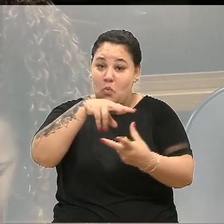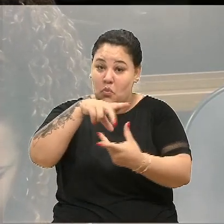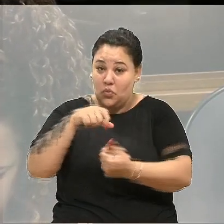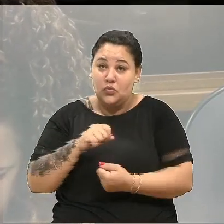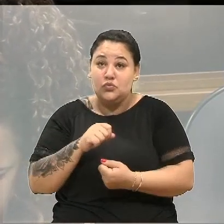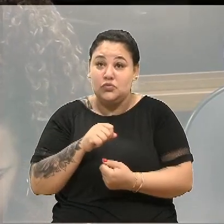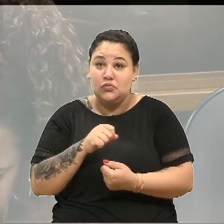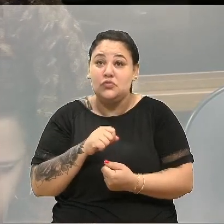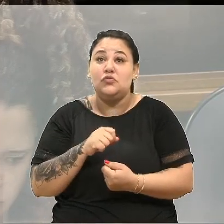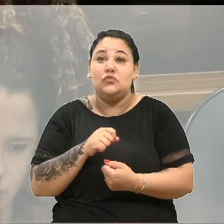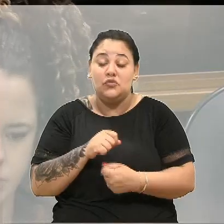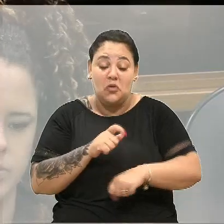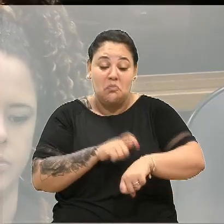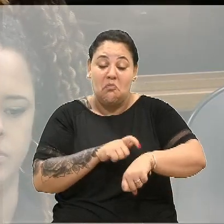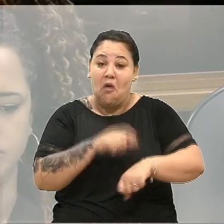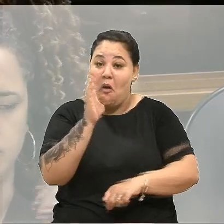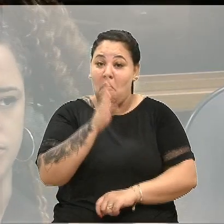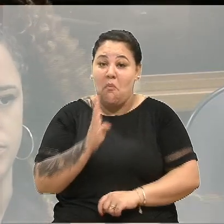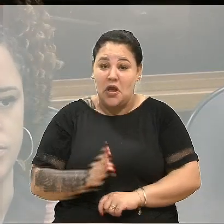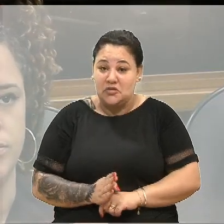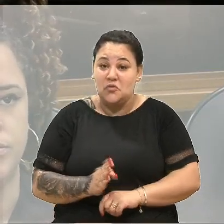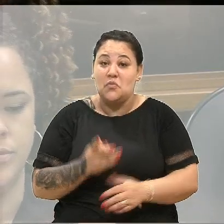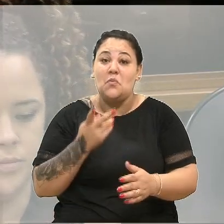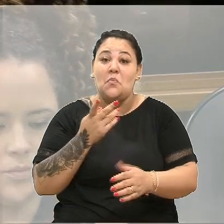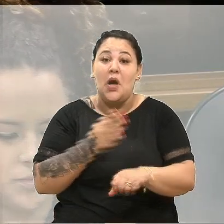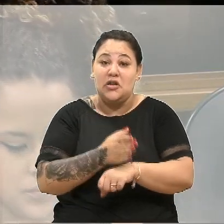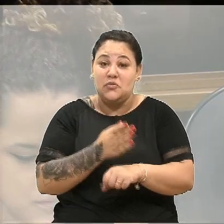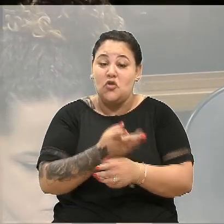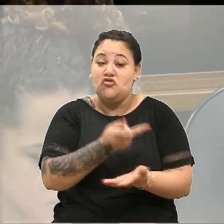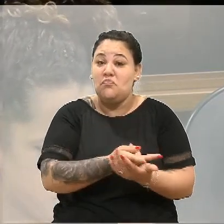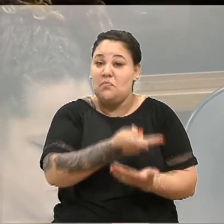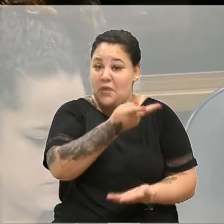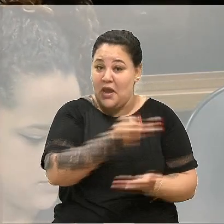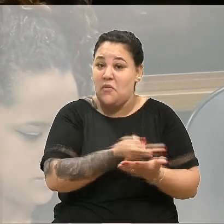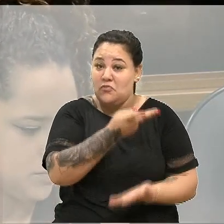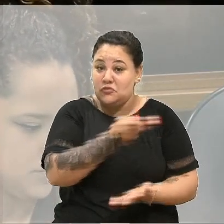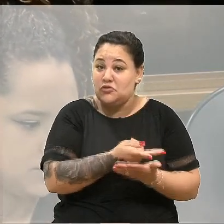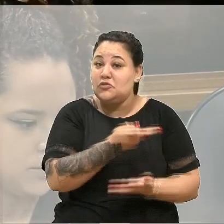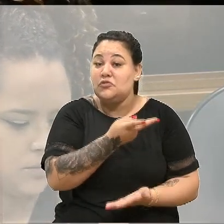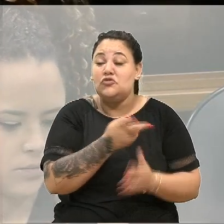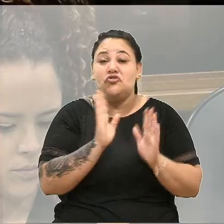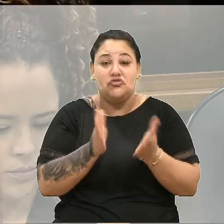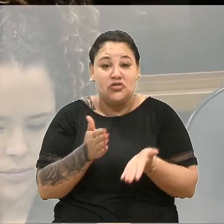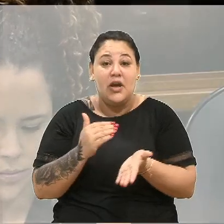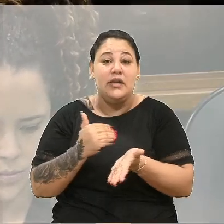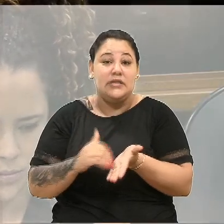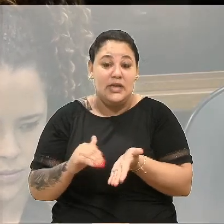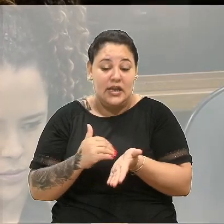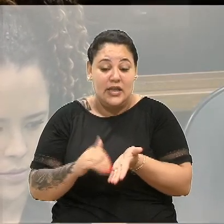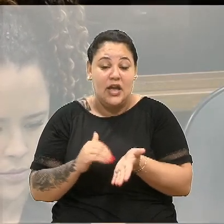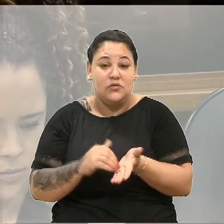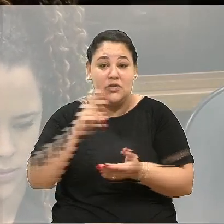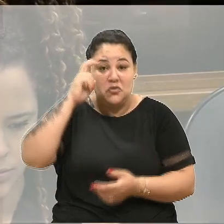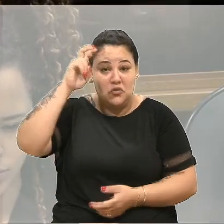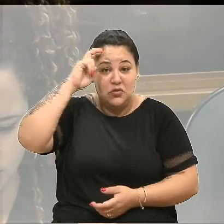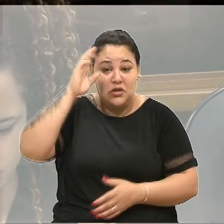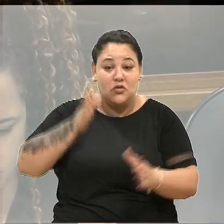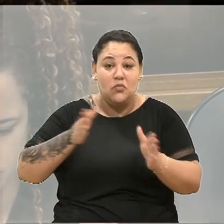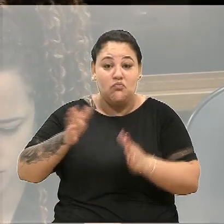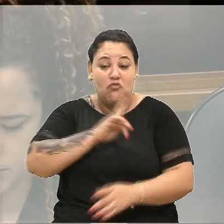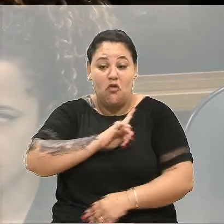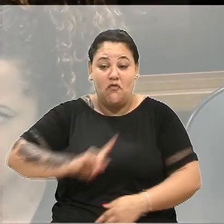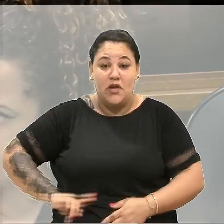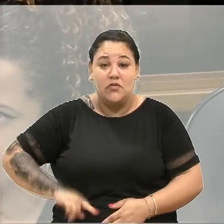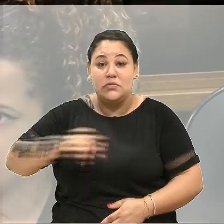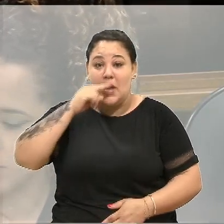novamente, o Brasil, né. O Zé Clemente fez isso lá na década de 90, foi secretário da Cultura do governo Sartori, então acho que